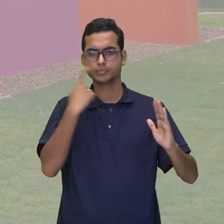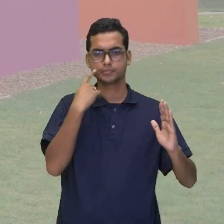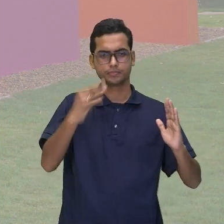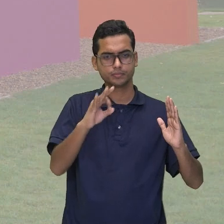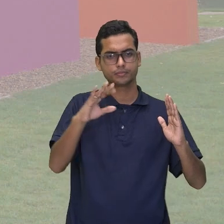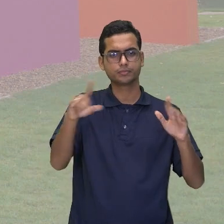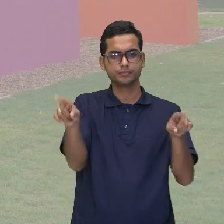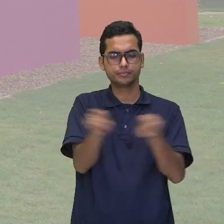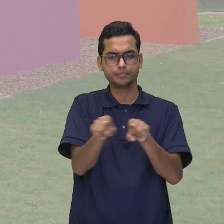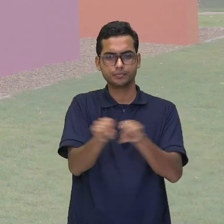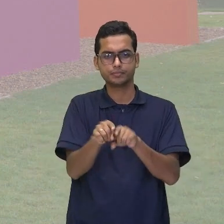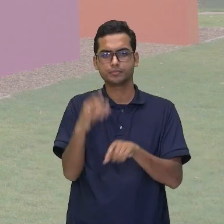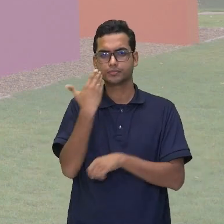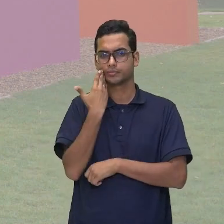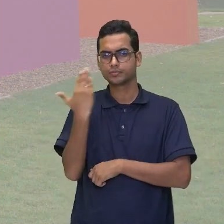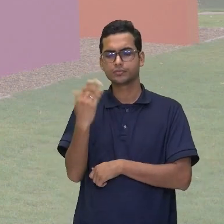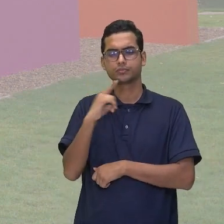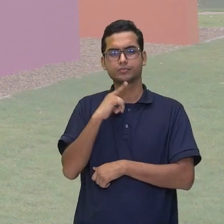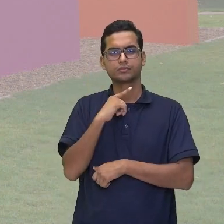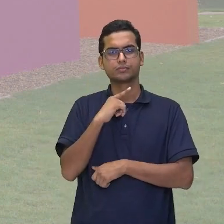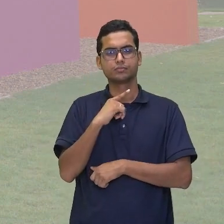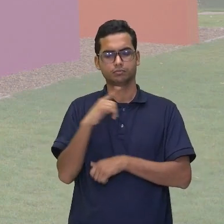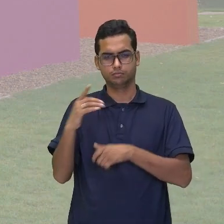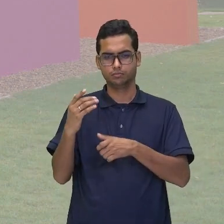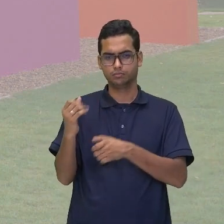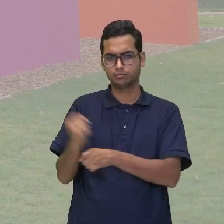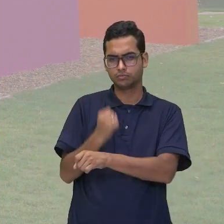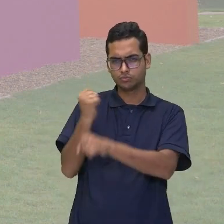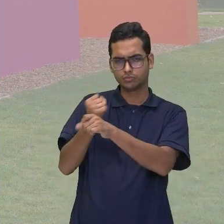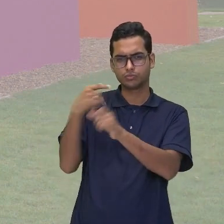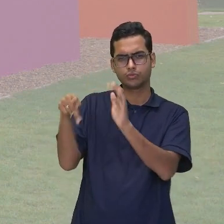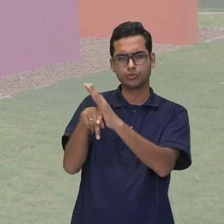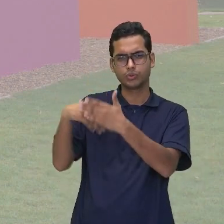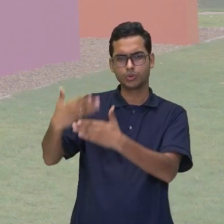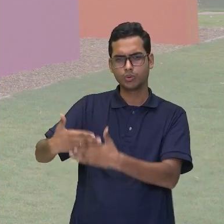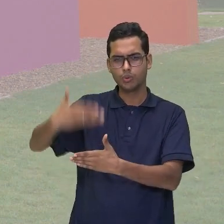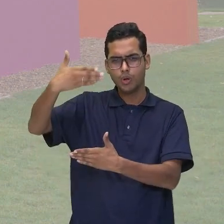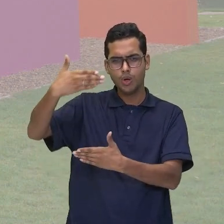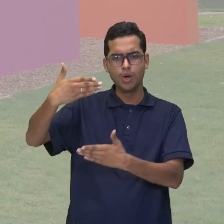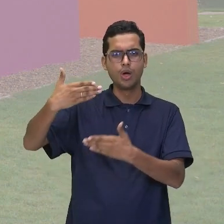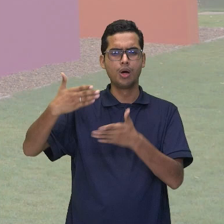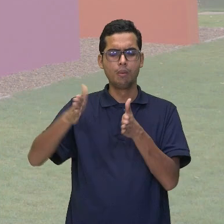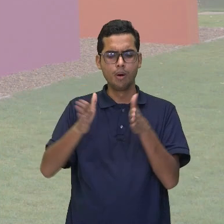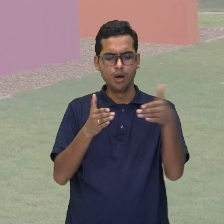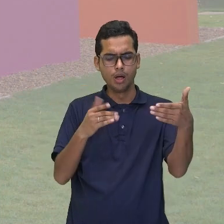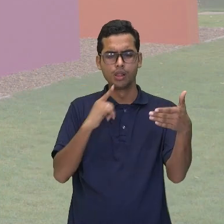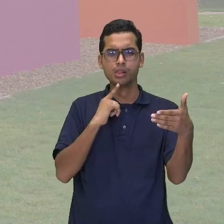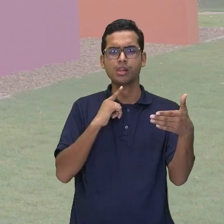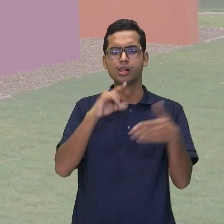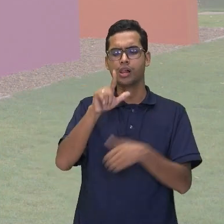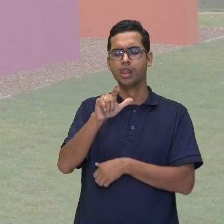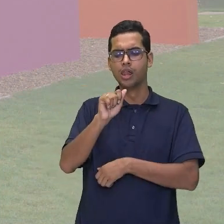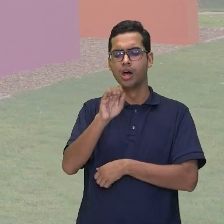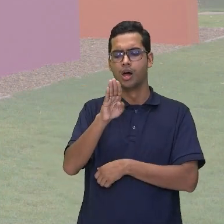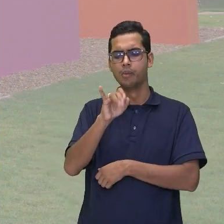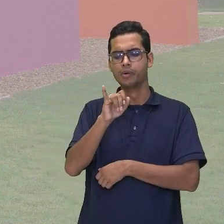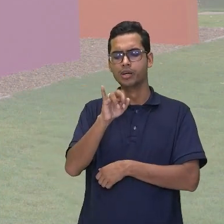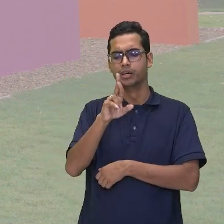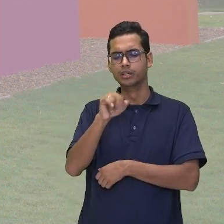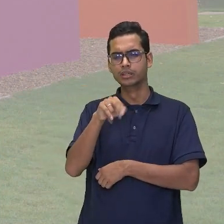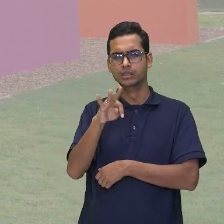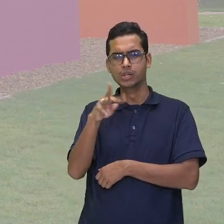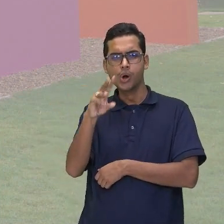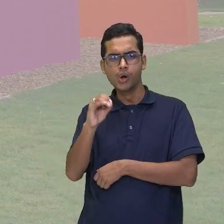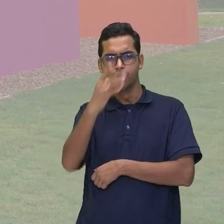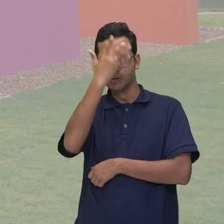de instalações públicas labirínticas. Aqui, vocês podem observar, é um labirinto onde o espectador